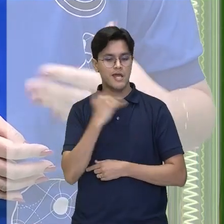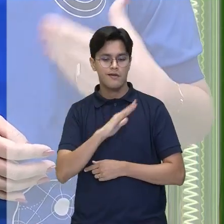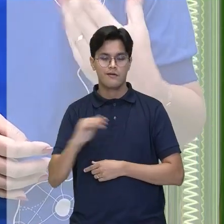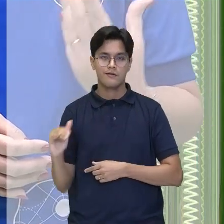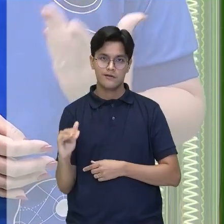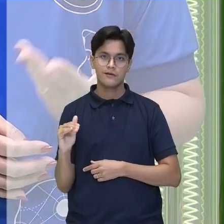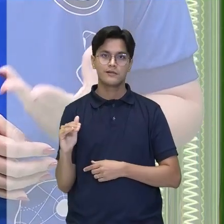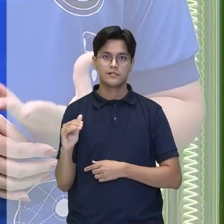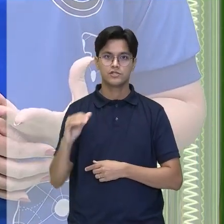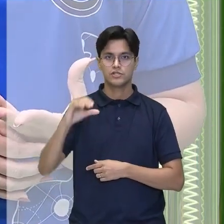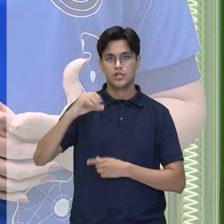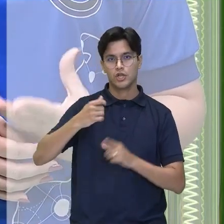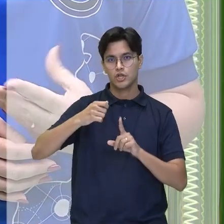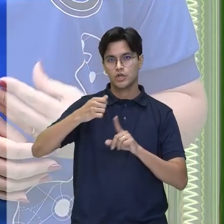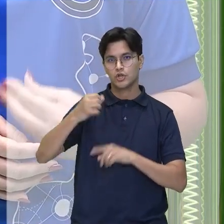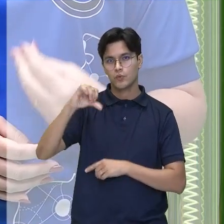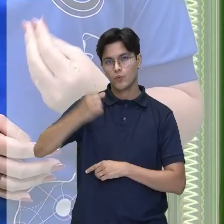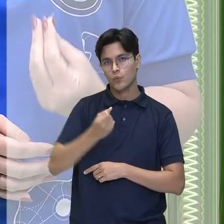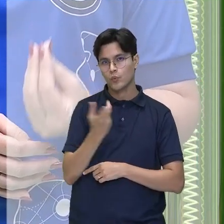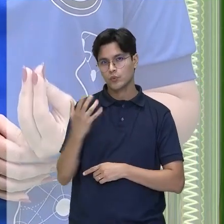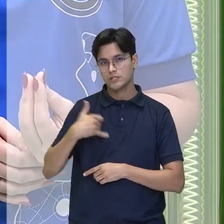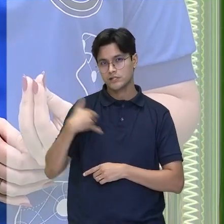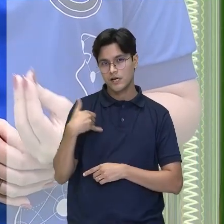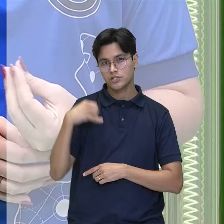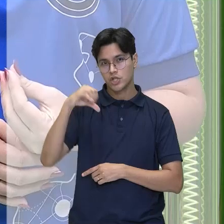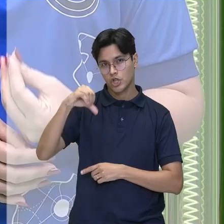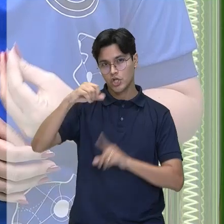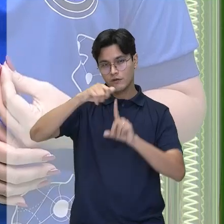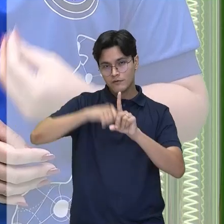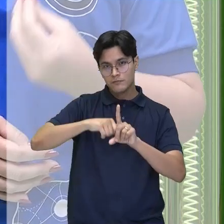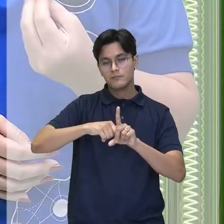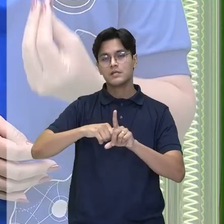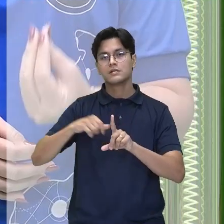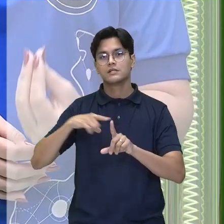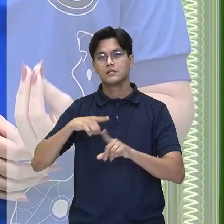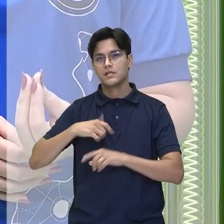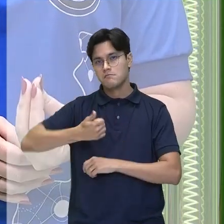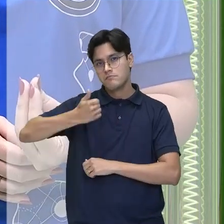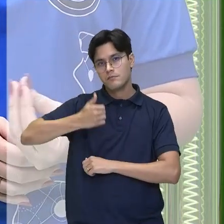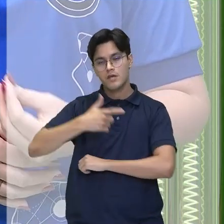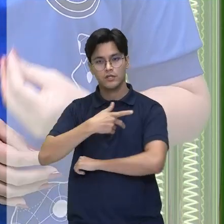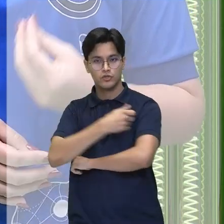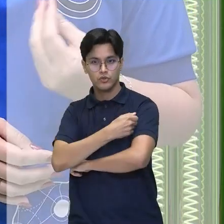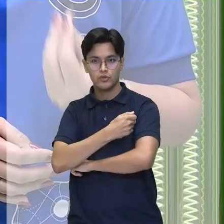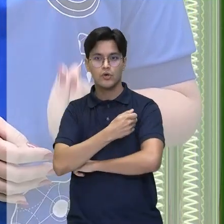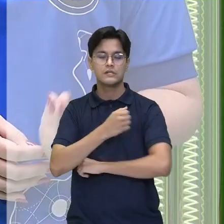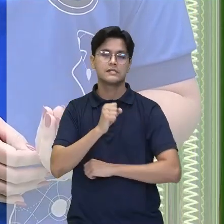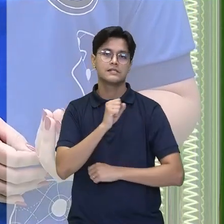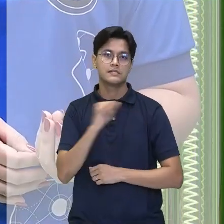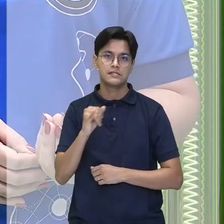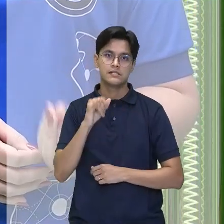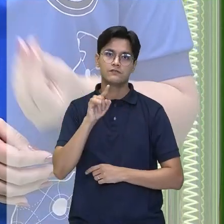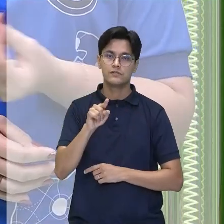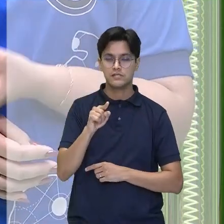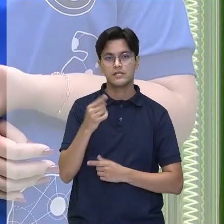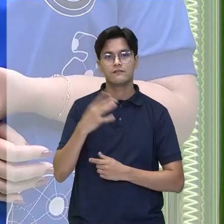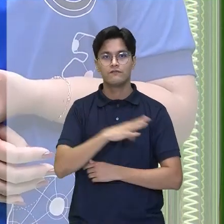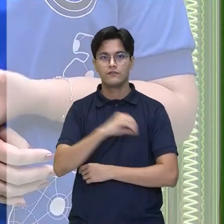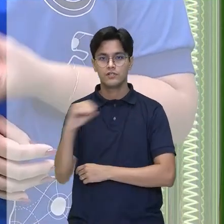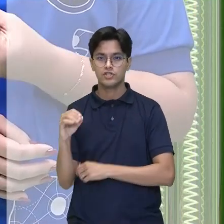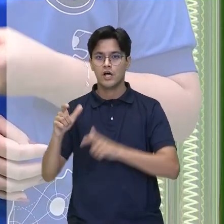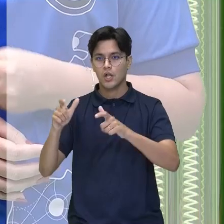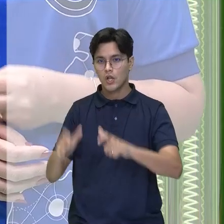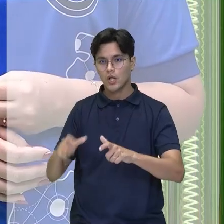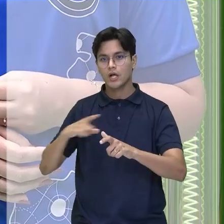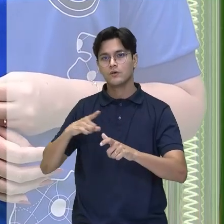anos talvez precise de um reforço. Então, se você vai para áreas que você sabe que podem ter doenças como essas, né, que tem